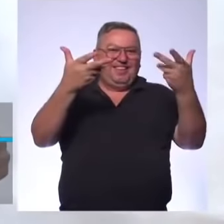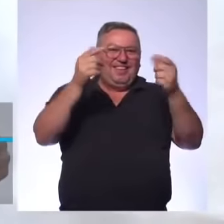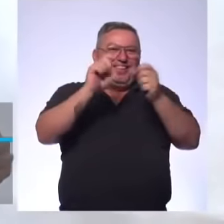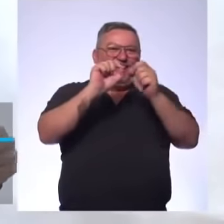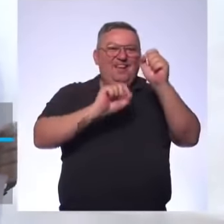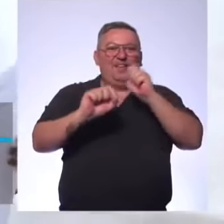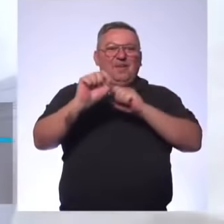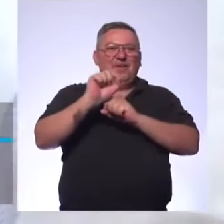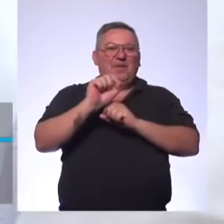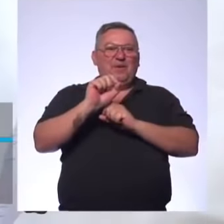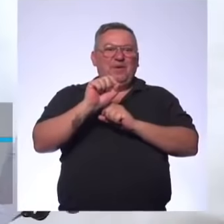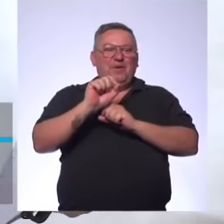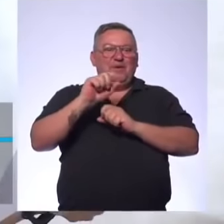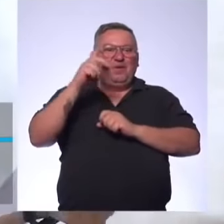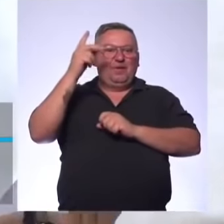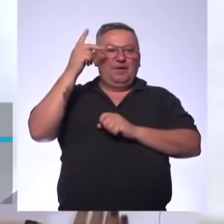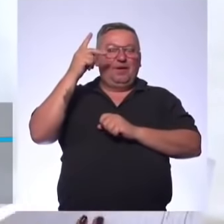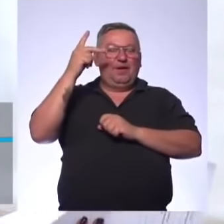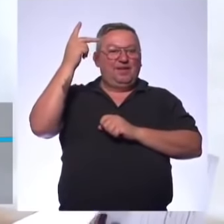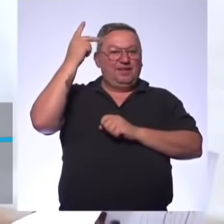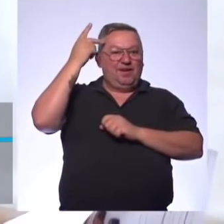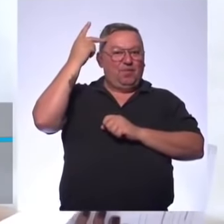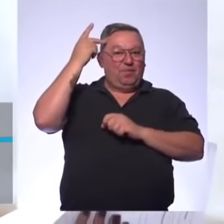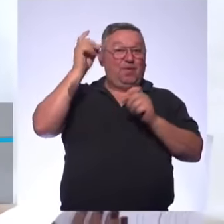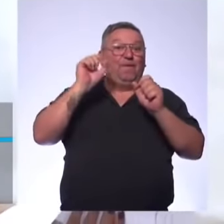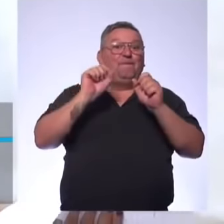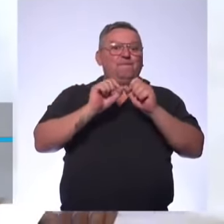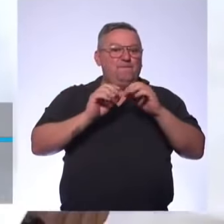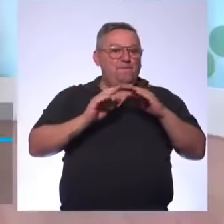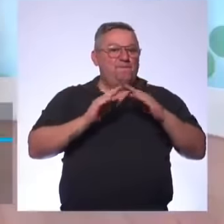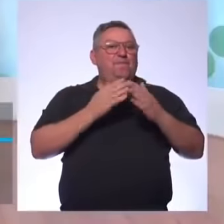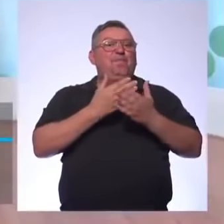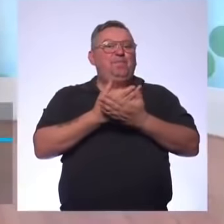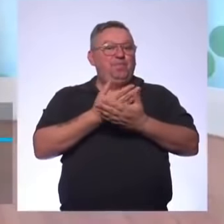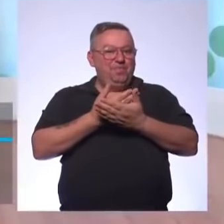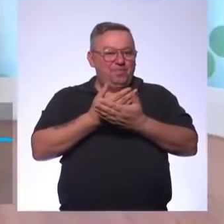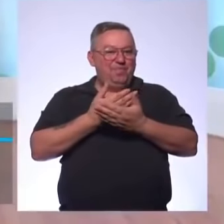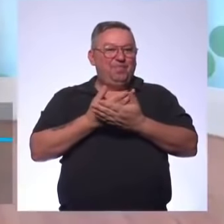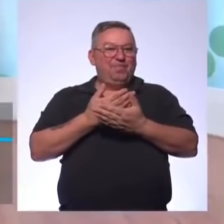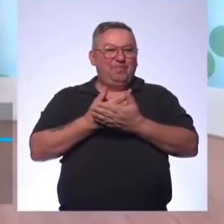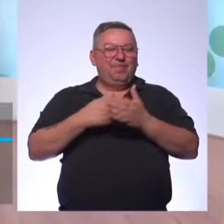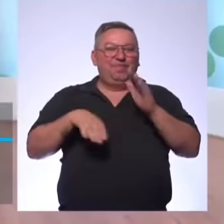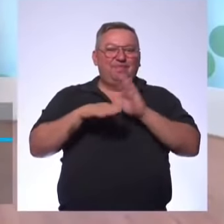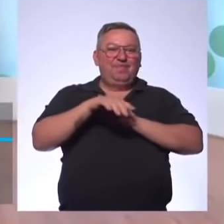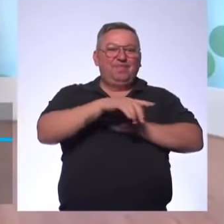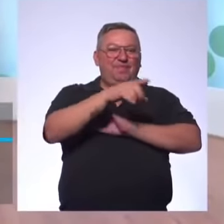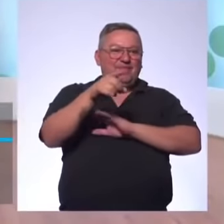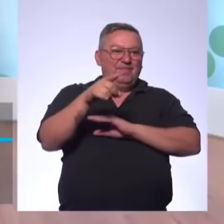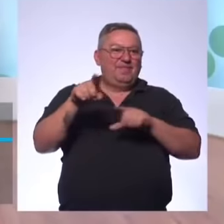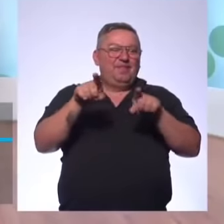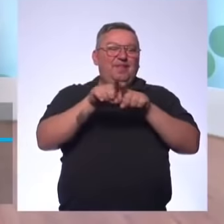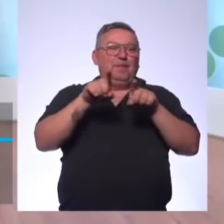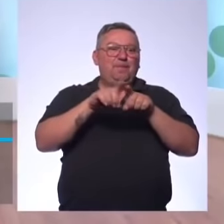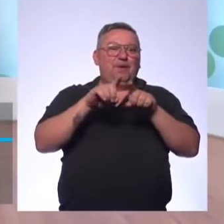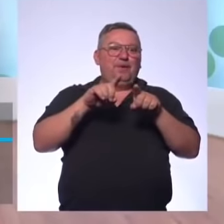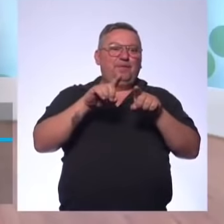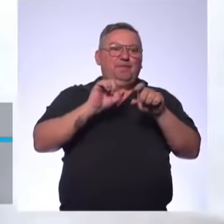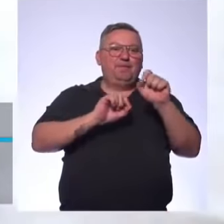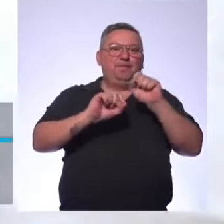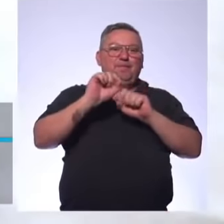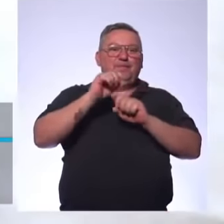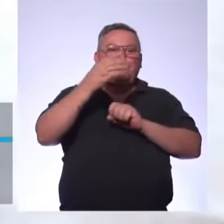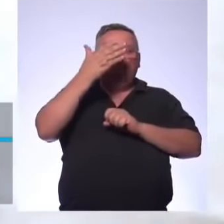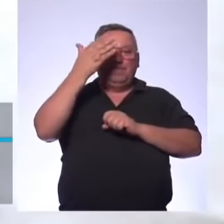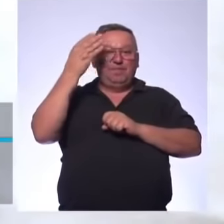que ela faz o que são Paulo faz escola né então faça a escola chegar até você e eu não deixei não